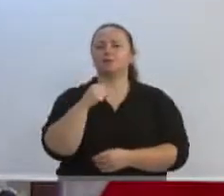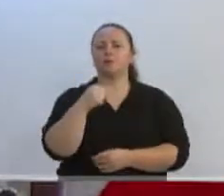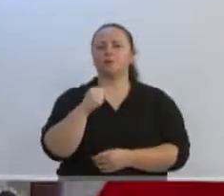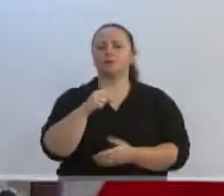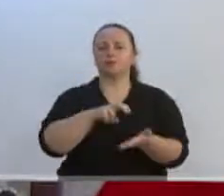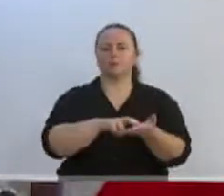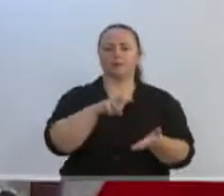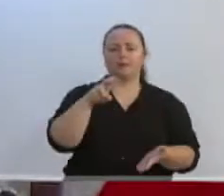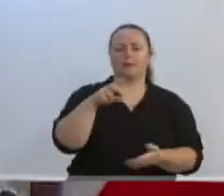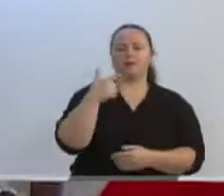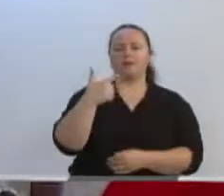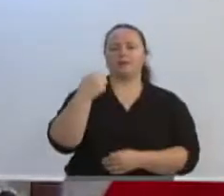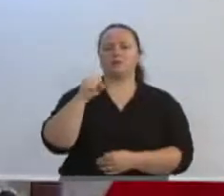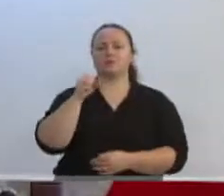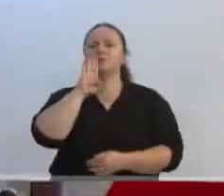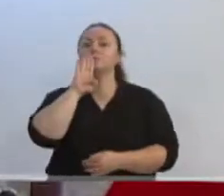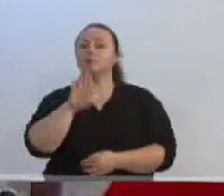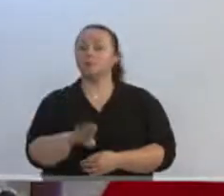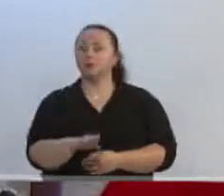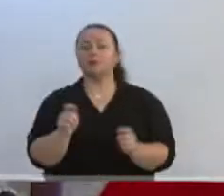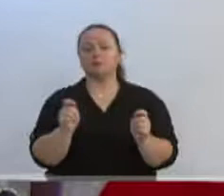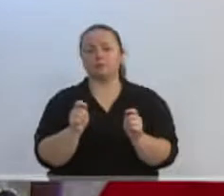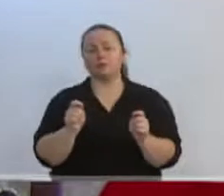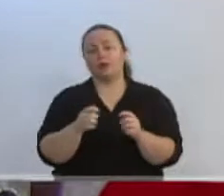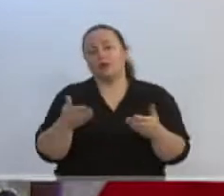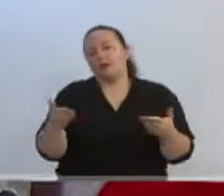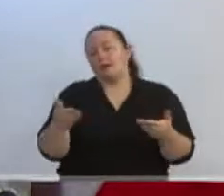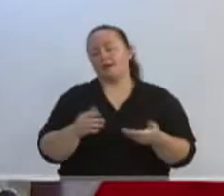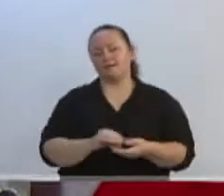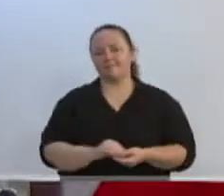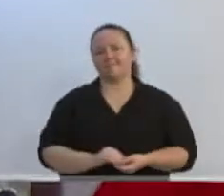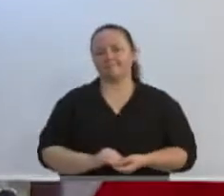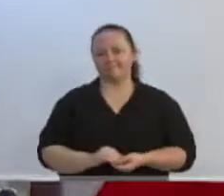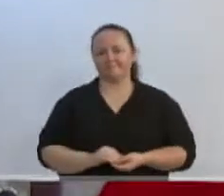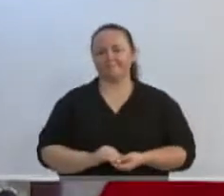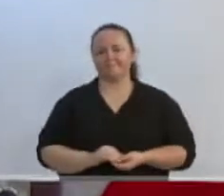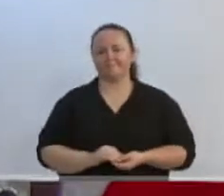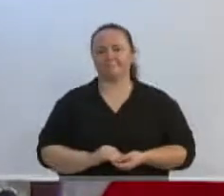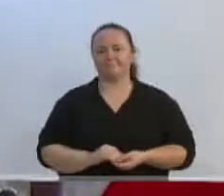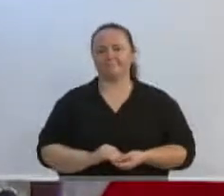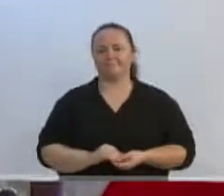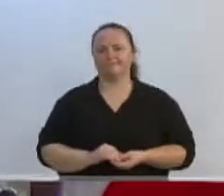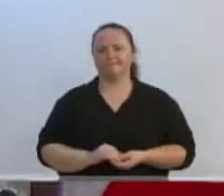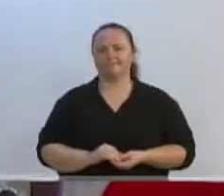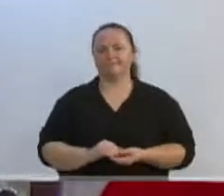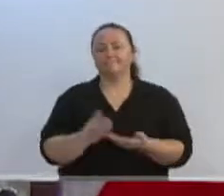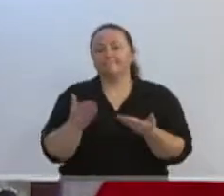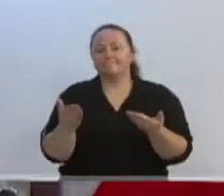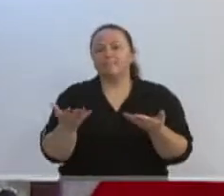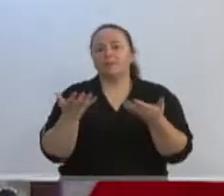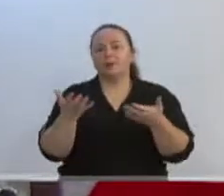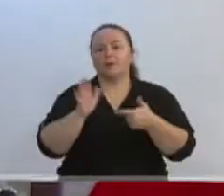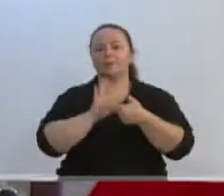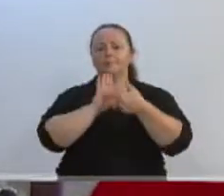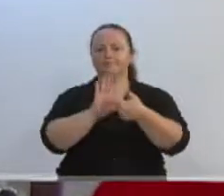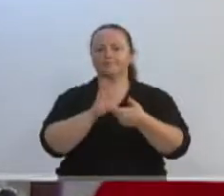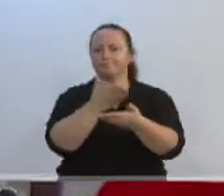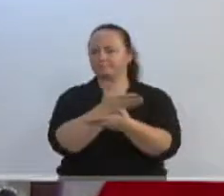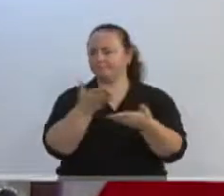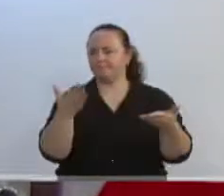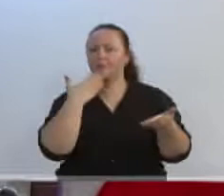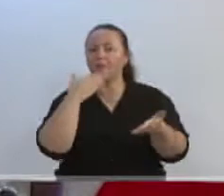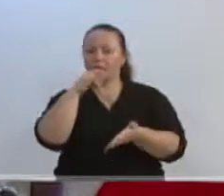turno. Nós poderíamos ter 28 na parte da manhã e 28 na parte da tarde. Então eu quero apresentar aqui um